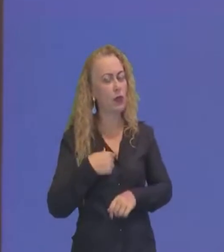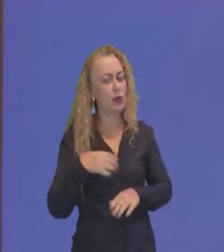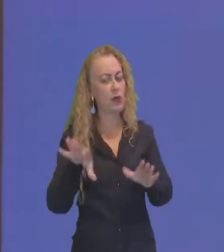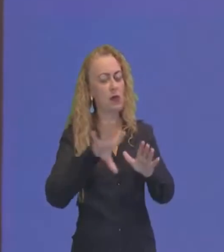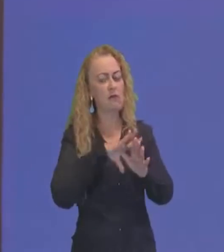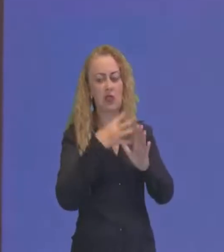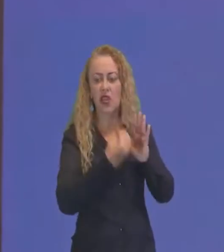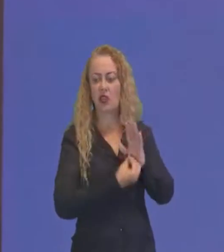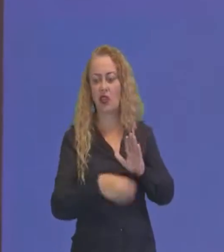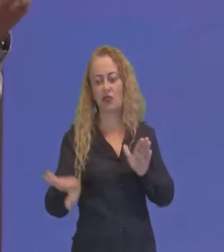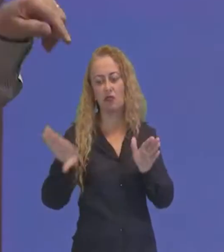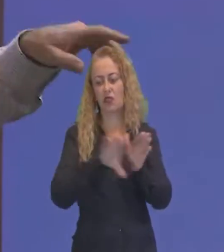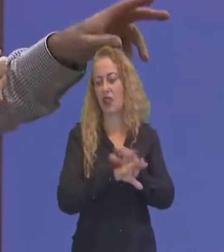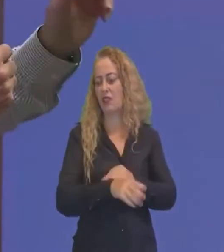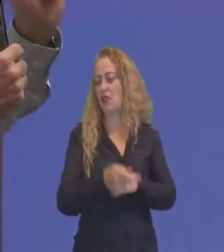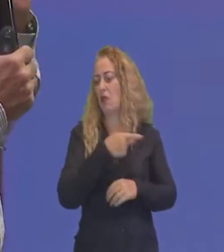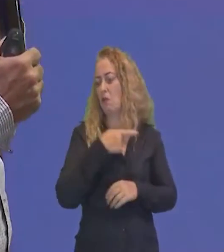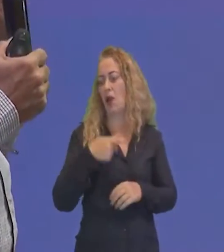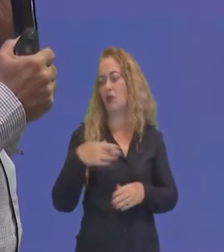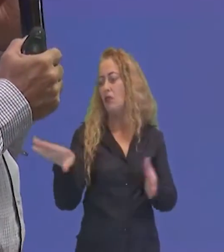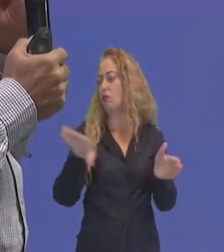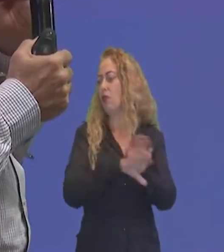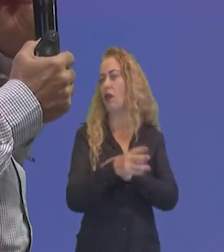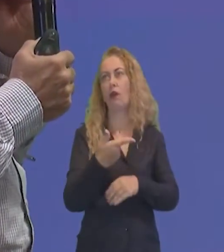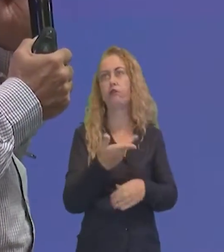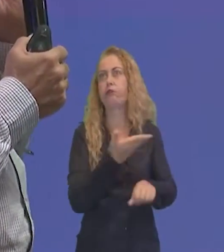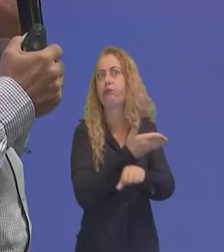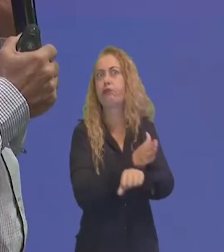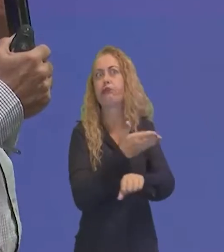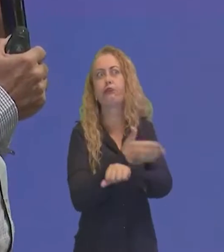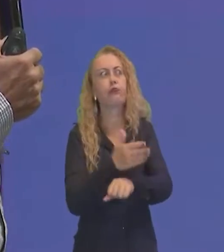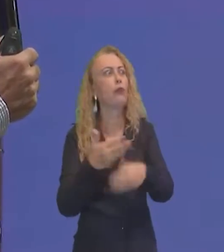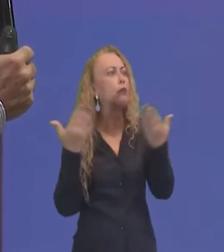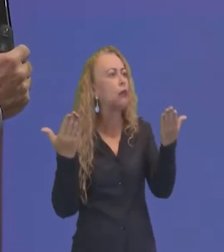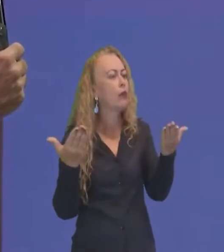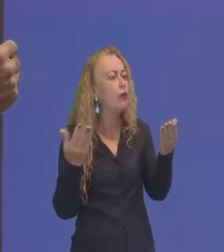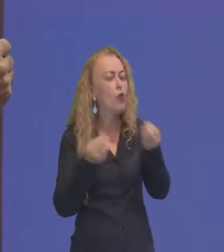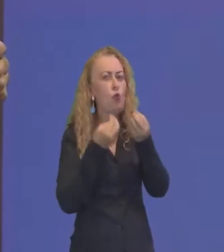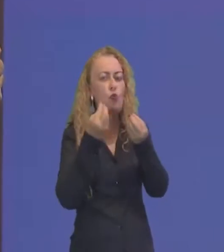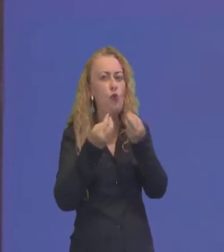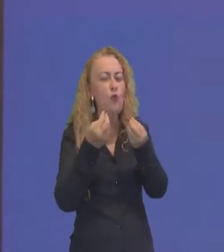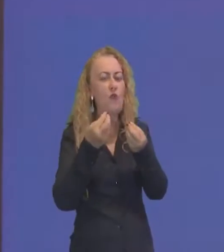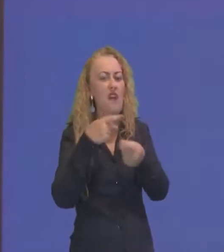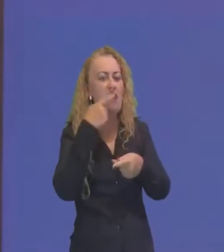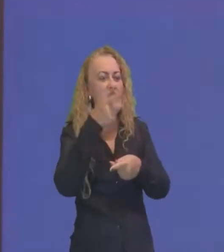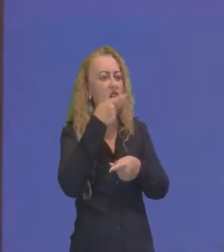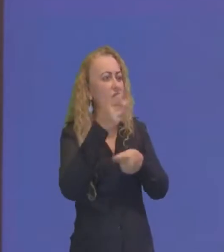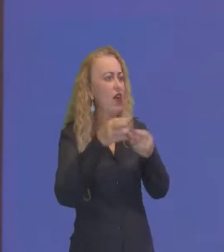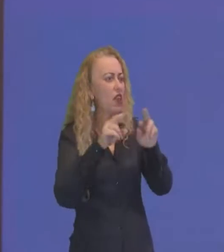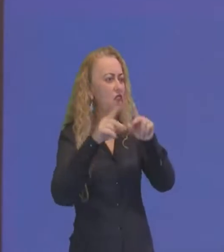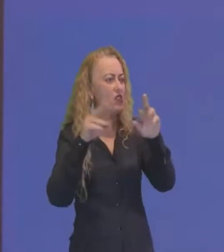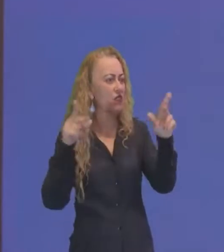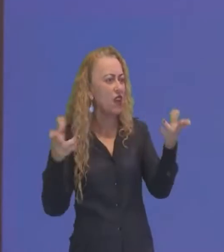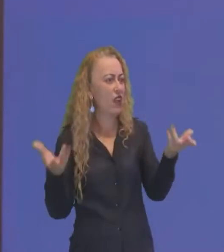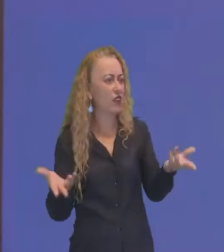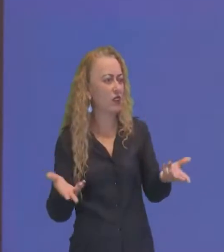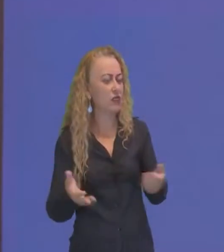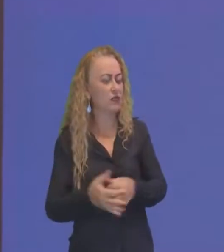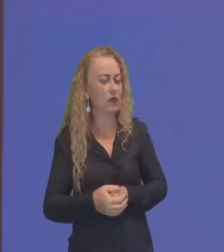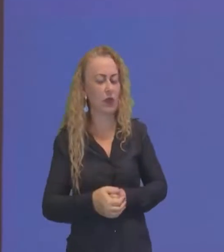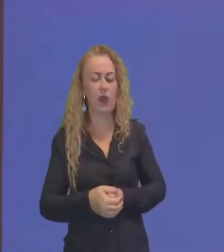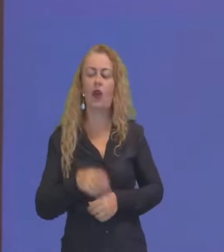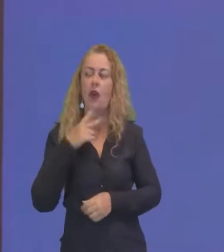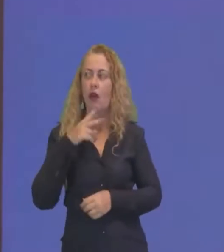Vocês trouxeram um pentecostal para uma igreja batista, isso não se faz. E quando ela falou isso, eu olhei e eu